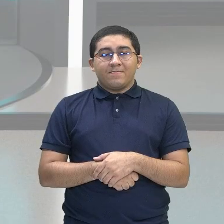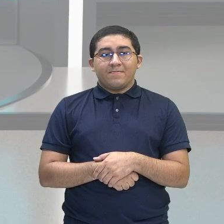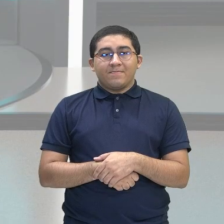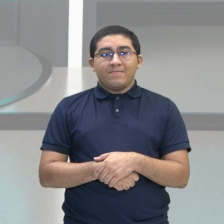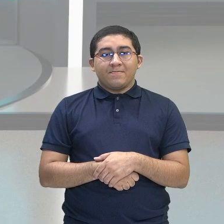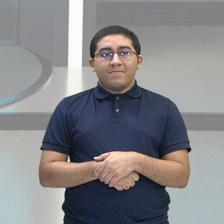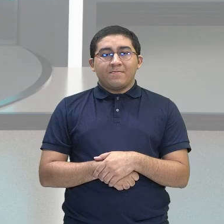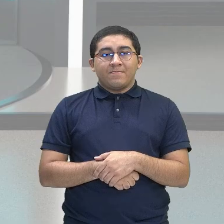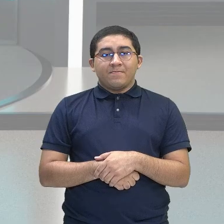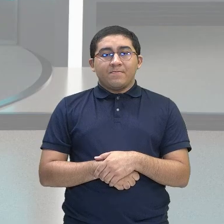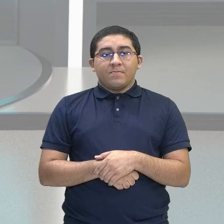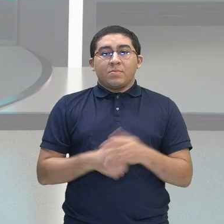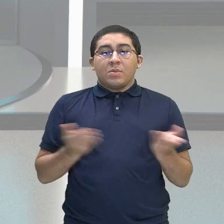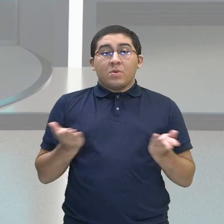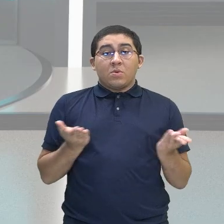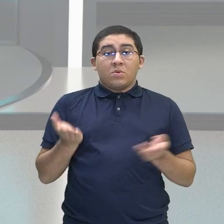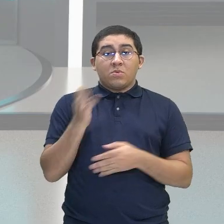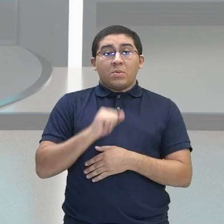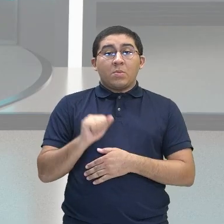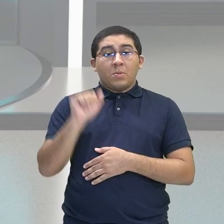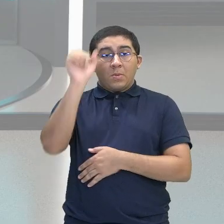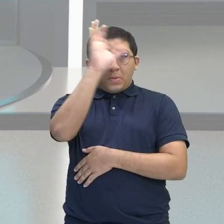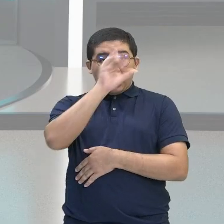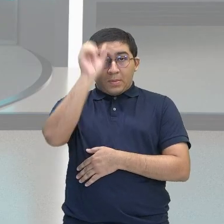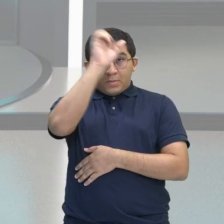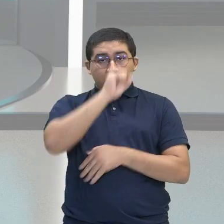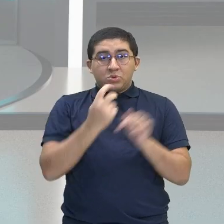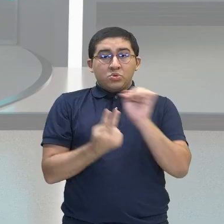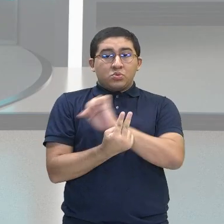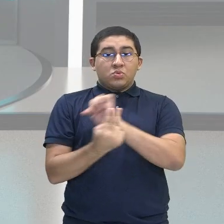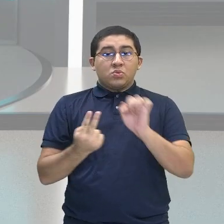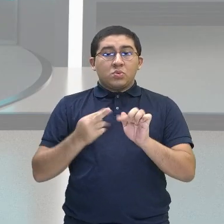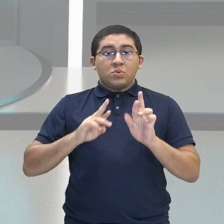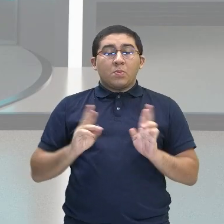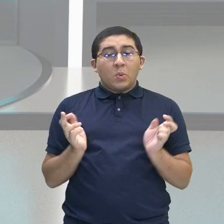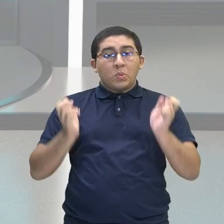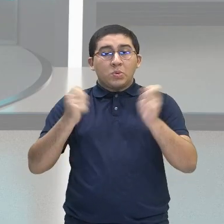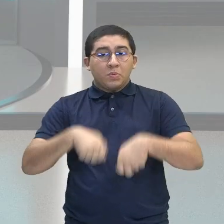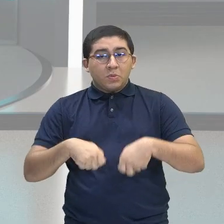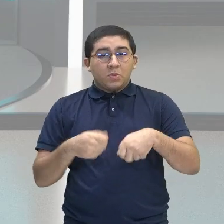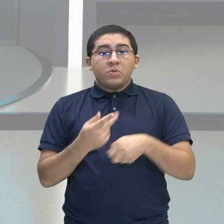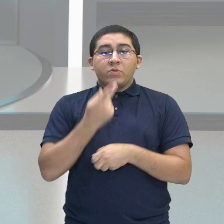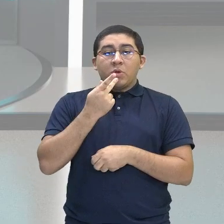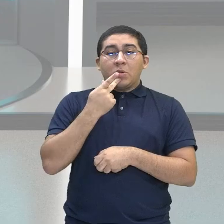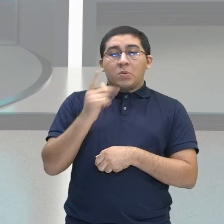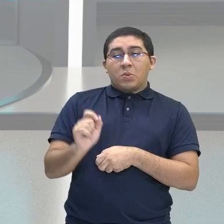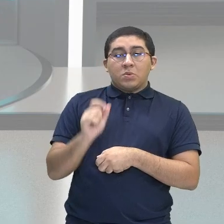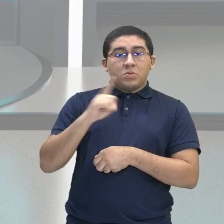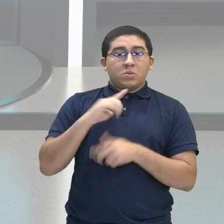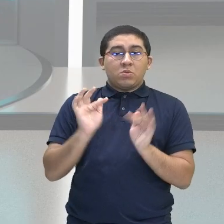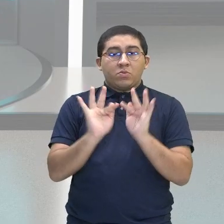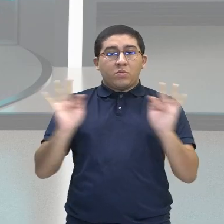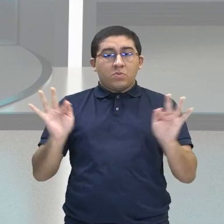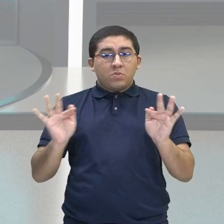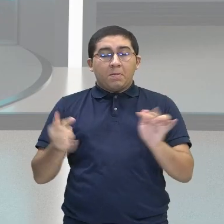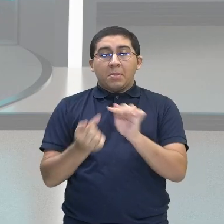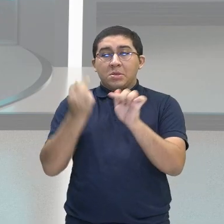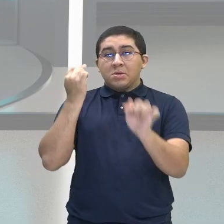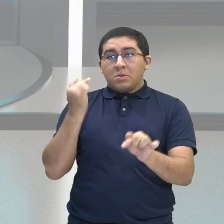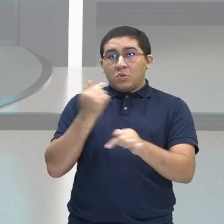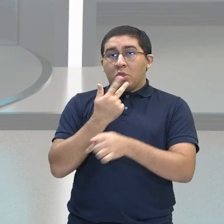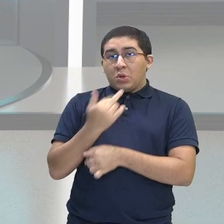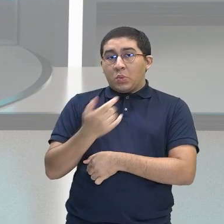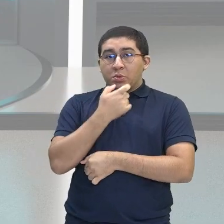Hey! Vamos aprender duas formas diferentes de falar o passado na língua inglesa.